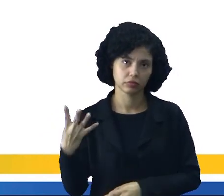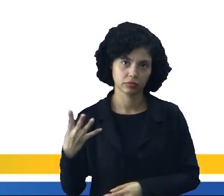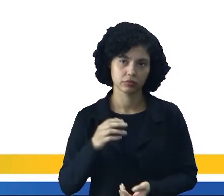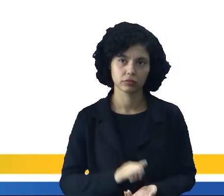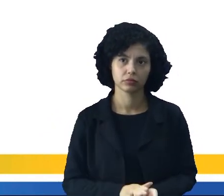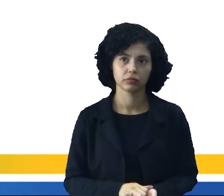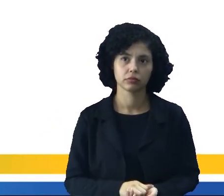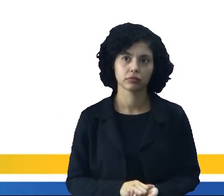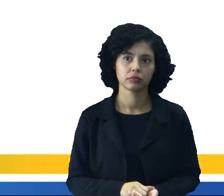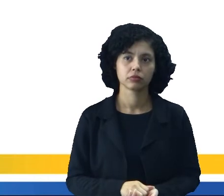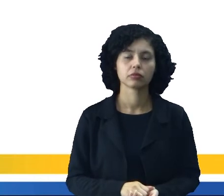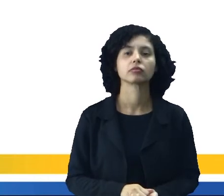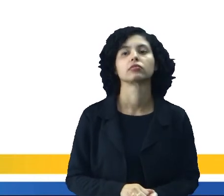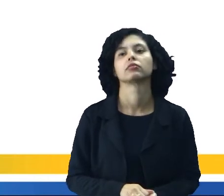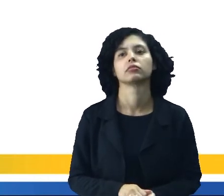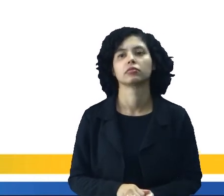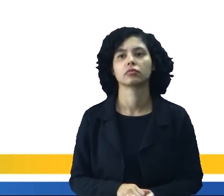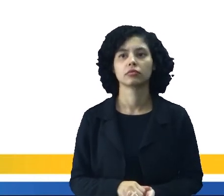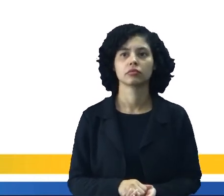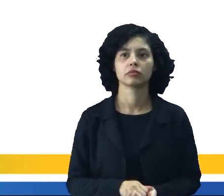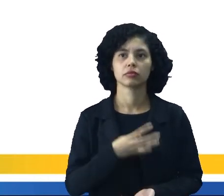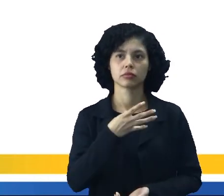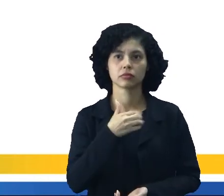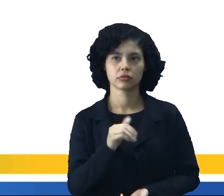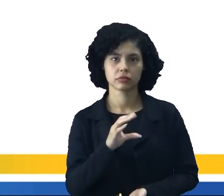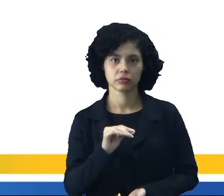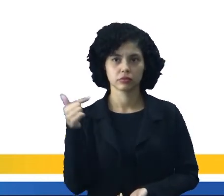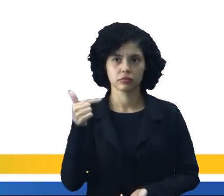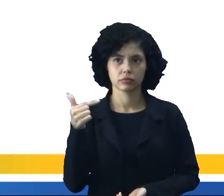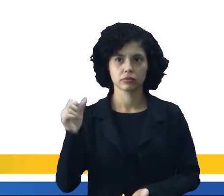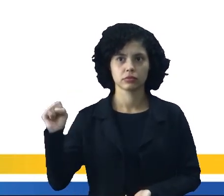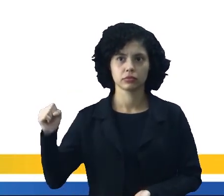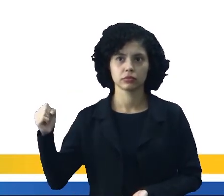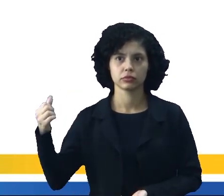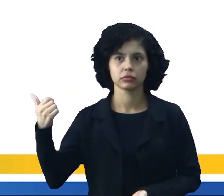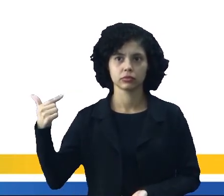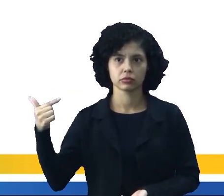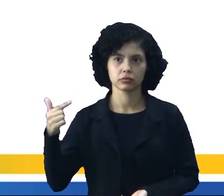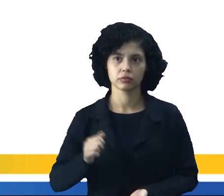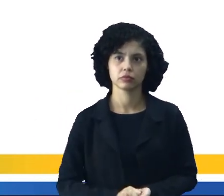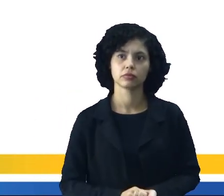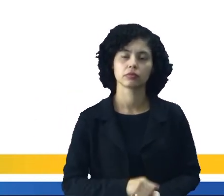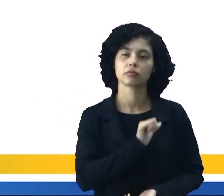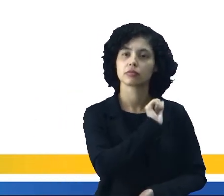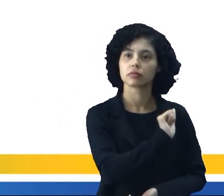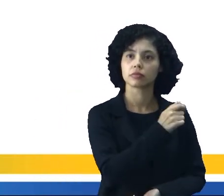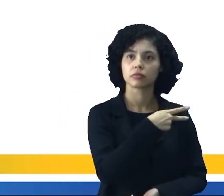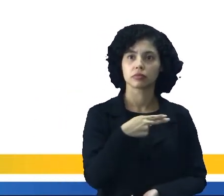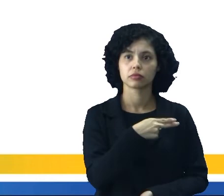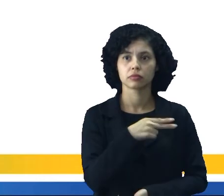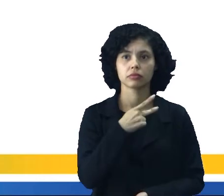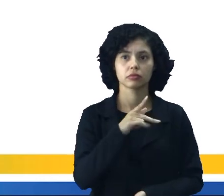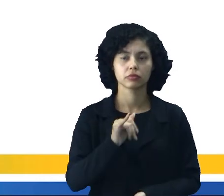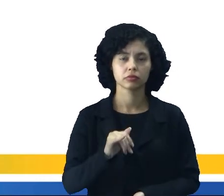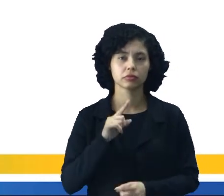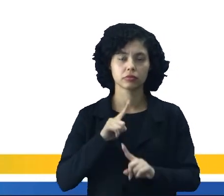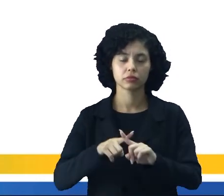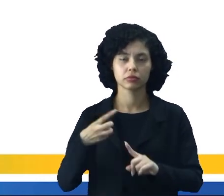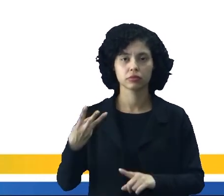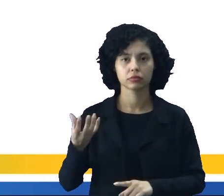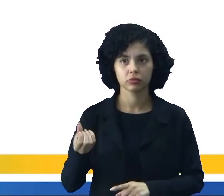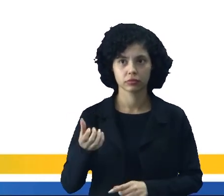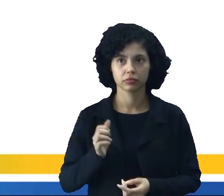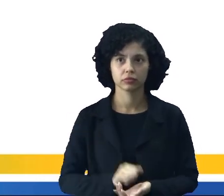64 10 ao quadrado é 100 8 ao quadrado 64 então área é igual a pi vezes 36